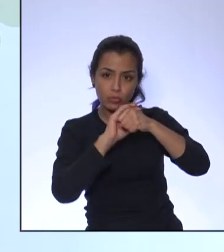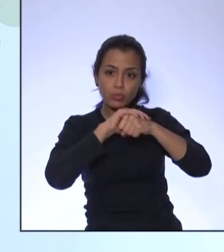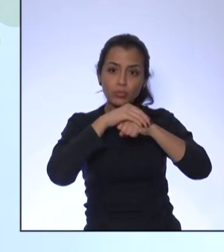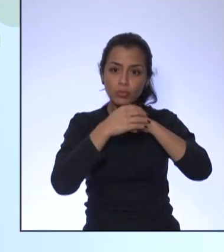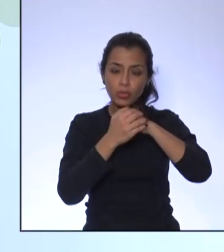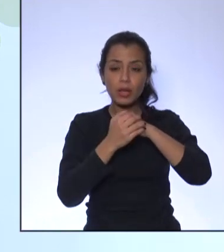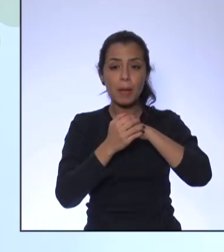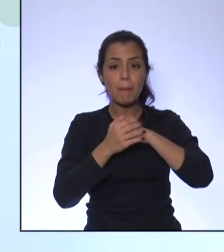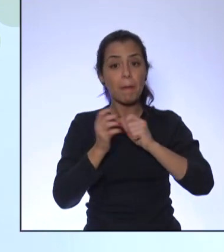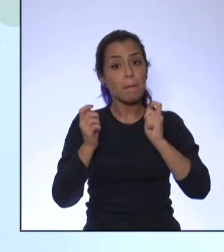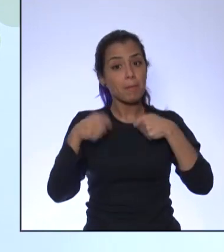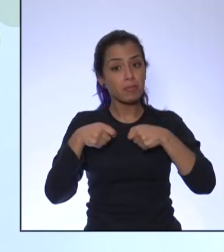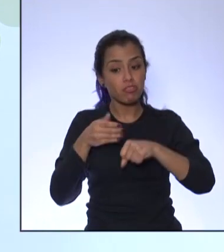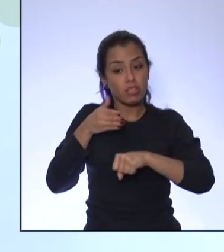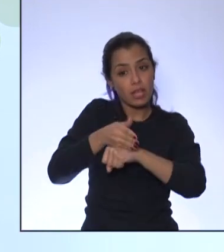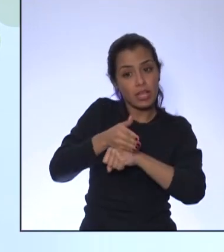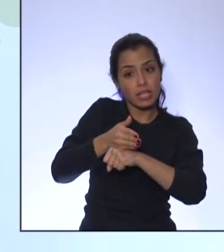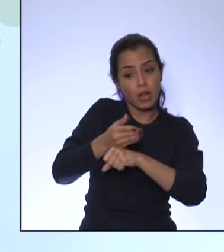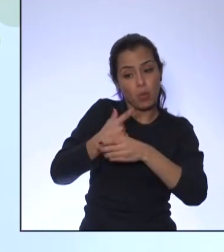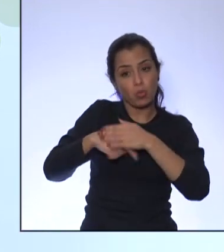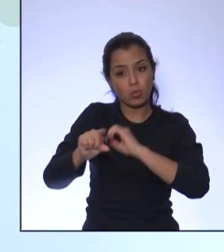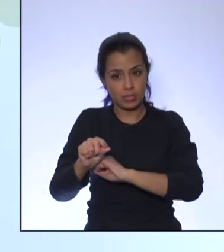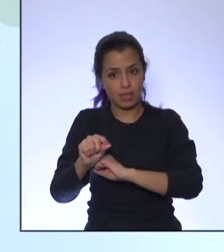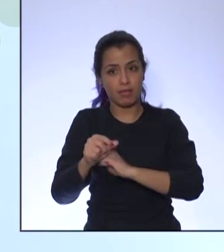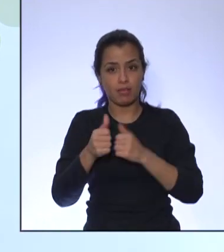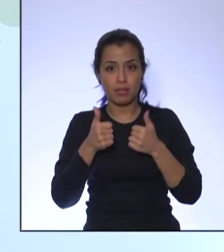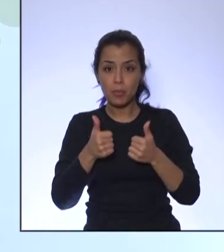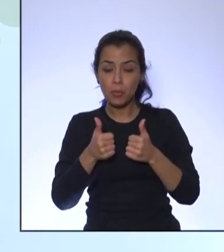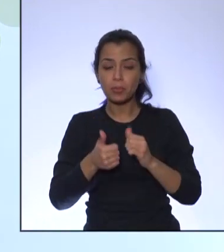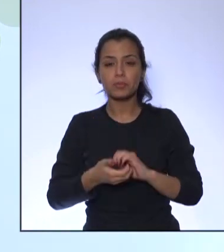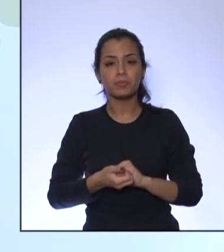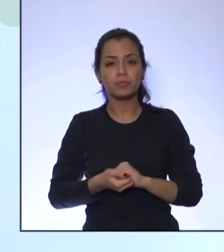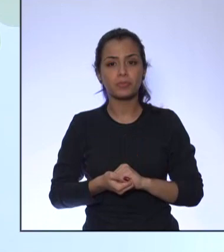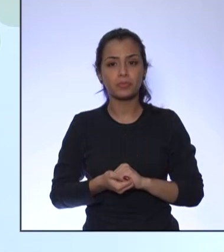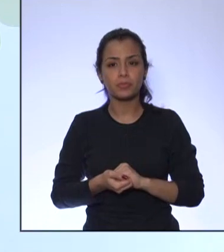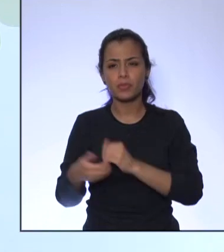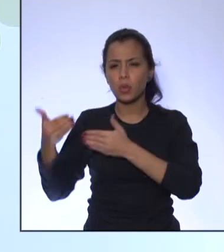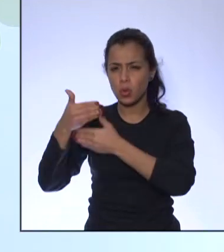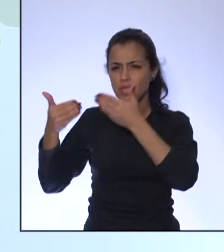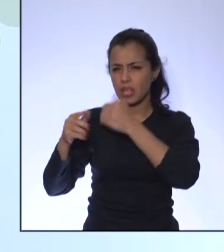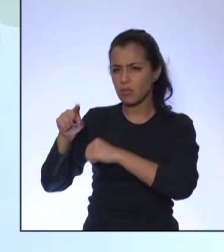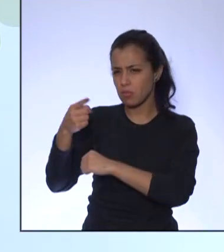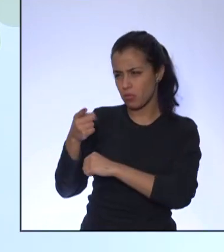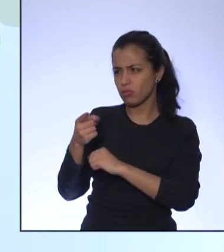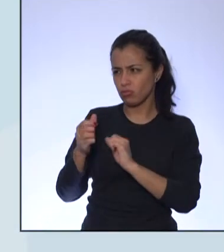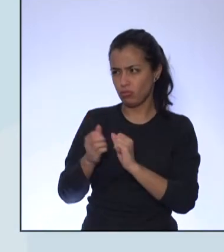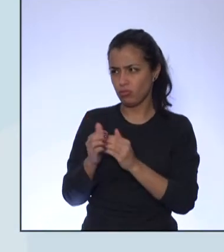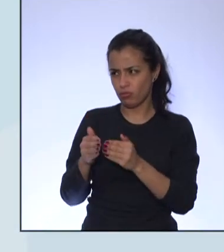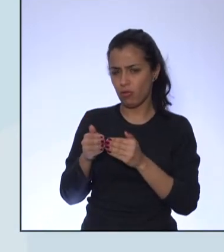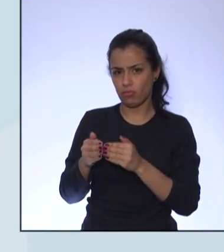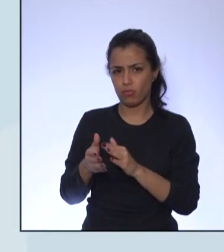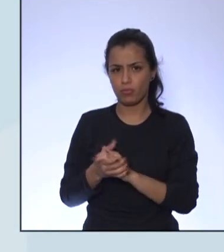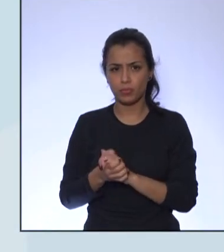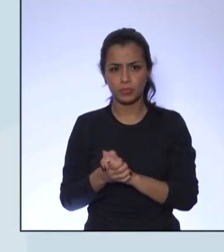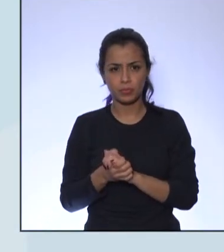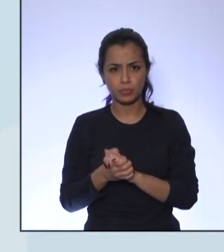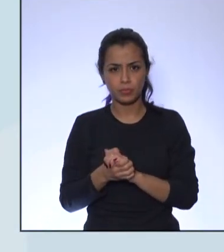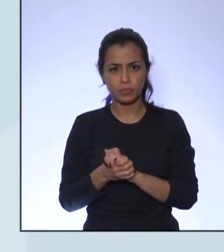ou não a entrada dessas substâncias, tá bom? Vou colocar o slide dos tipos de transporte, por favor.